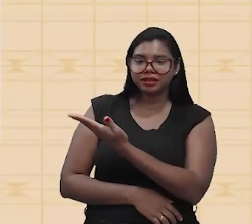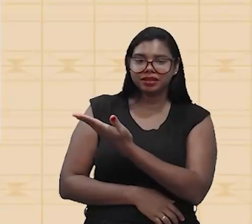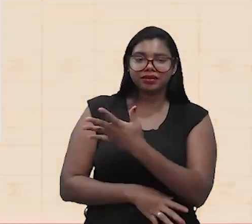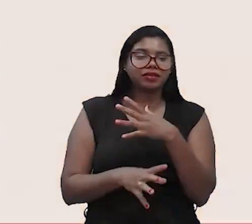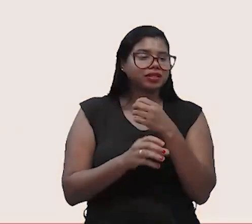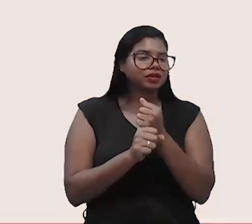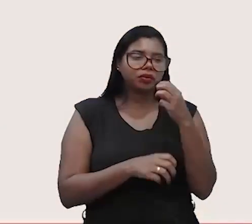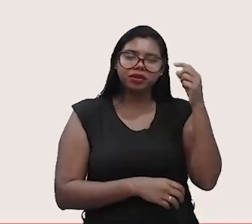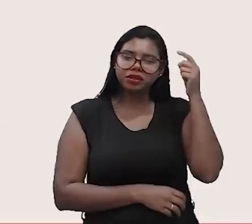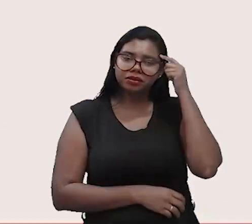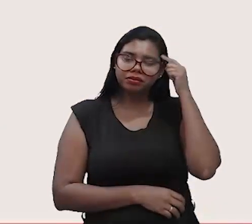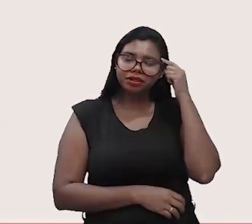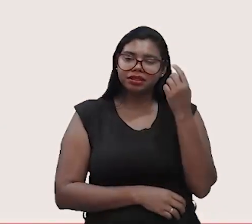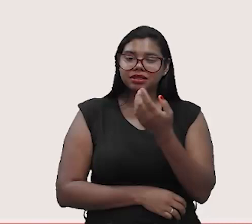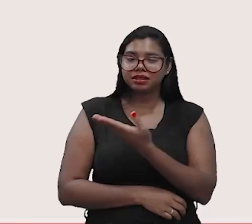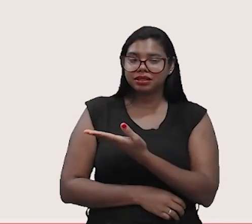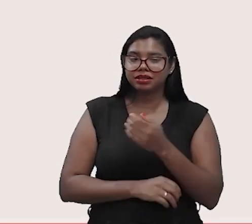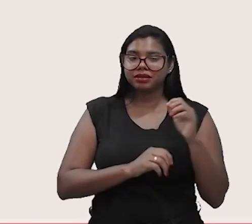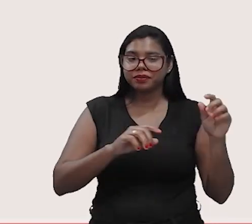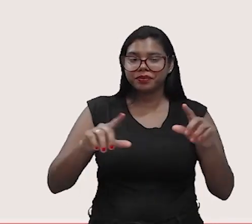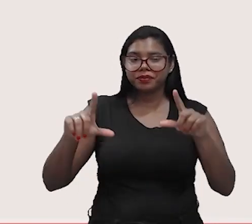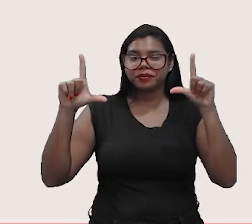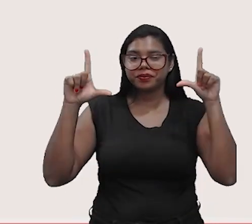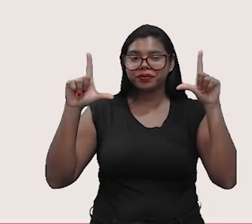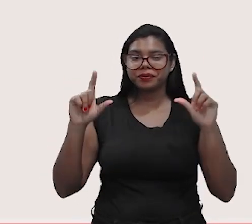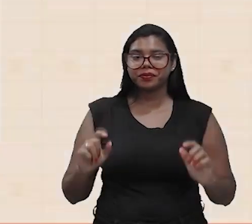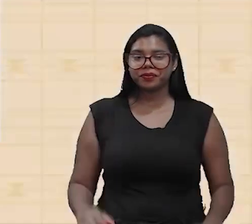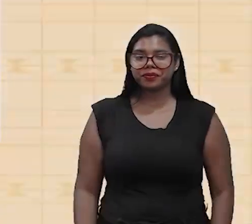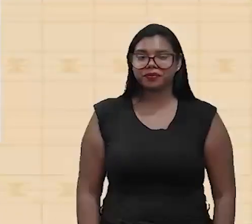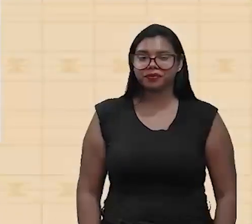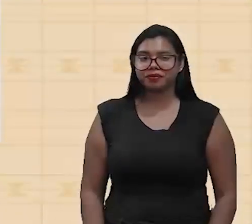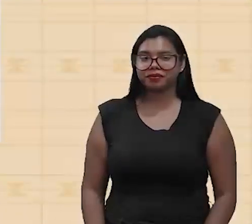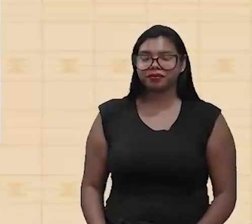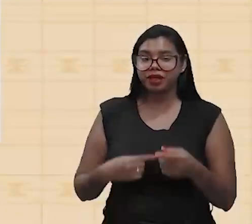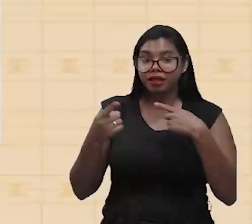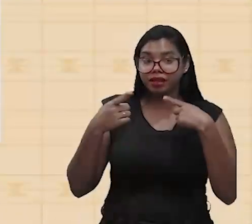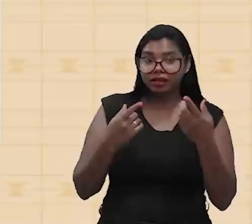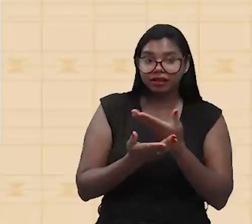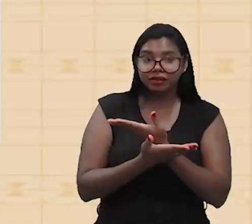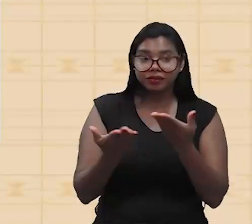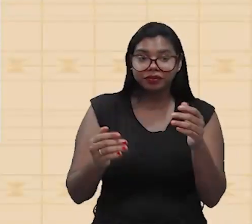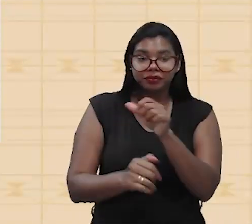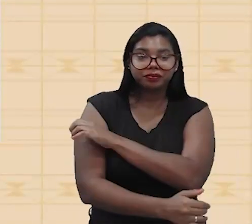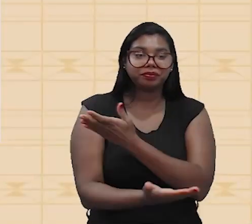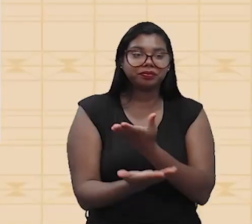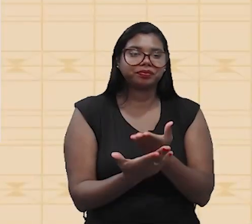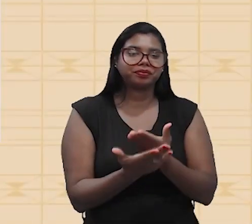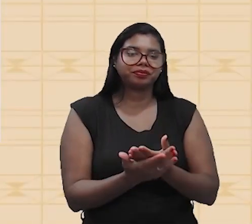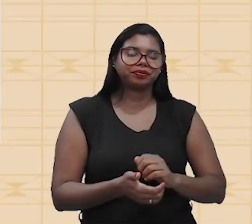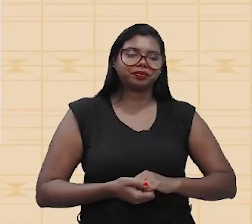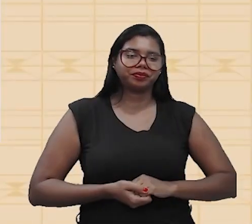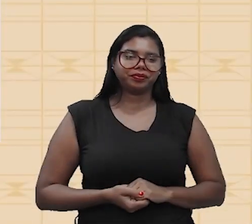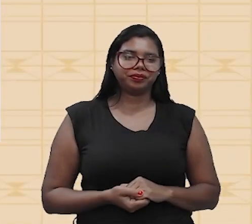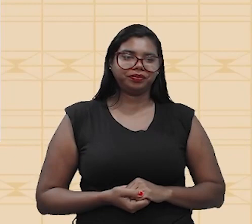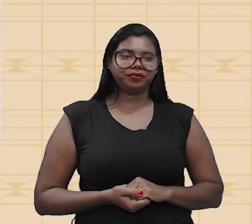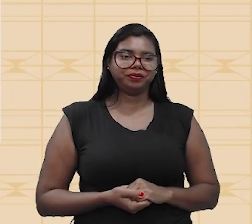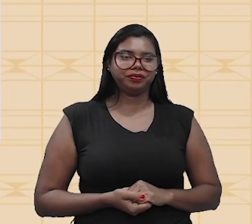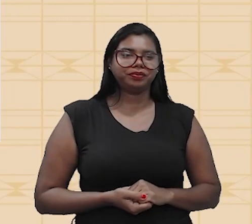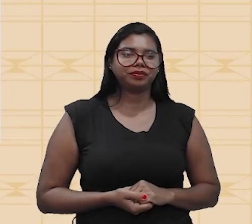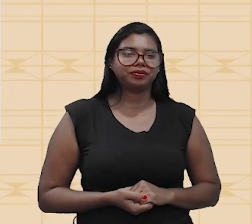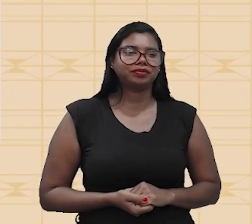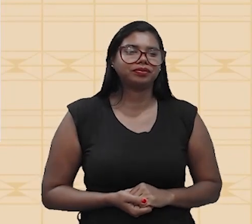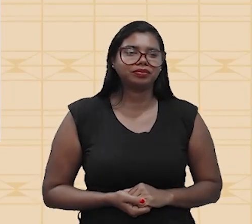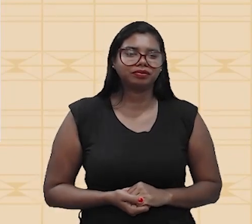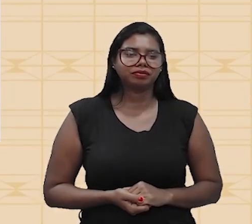na questão. Robertão, deixa essa composição, Robertão, que eu quero dialogar olhando para os olhos dele. Isso. Olha só. Nem quero ler